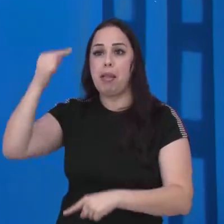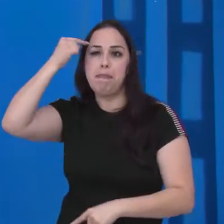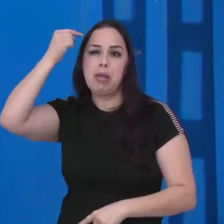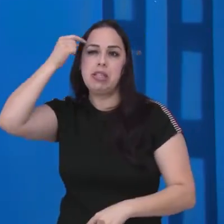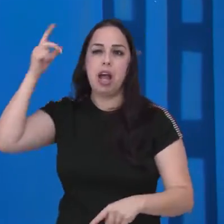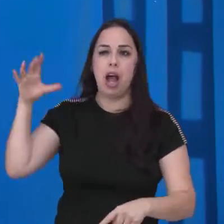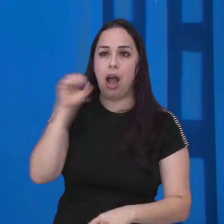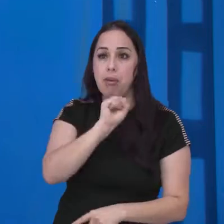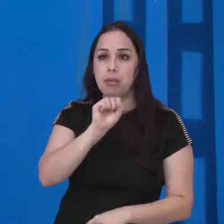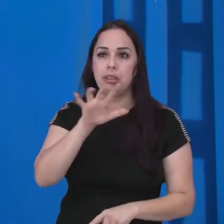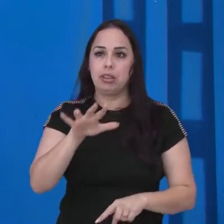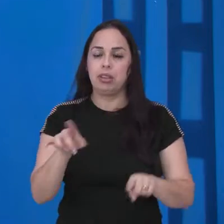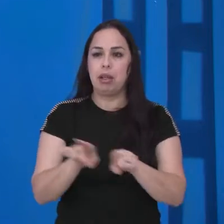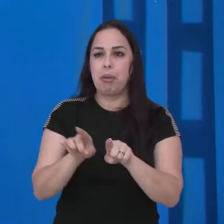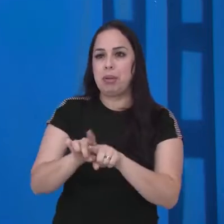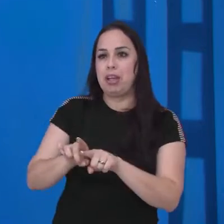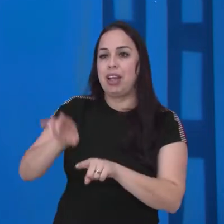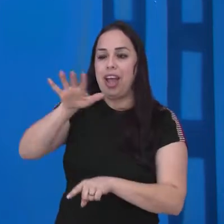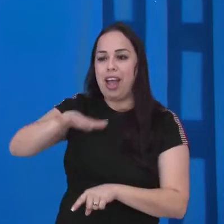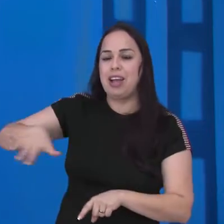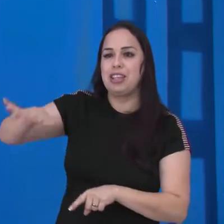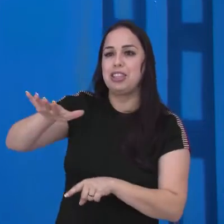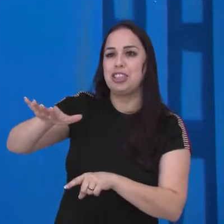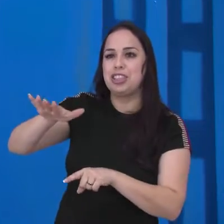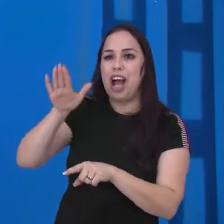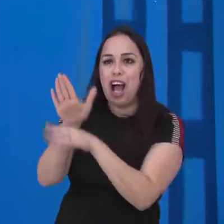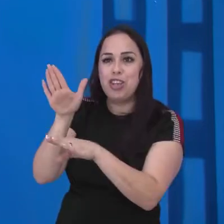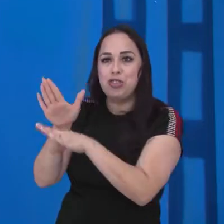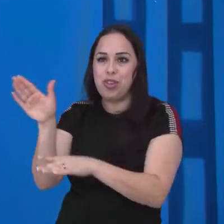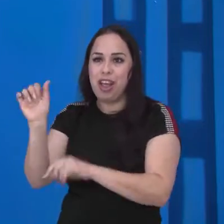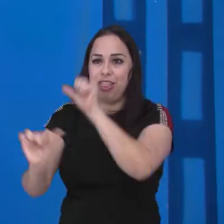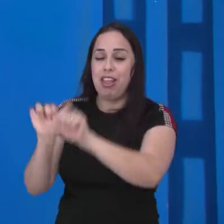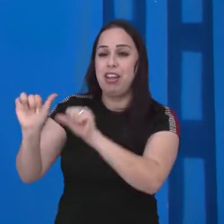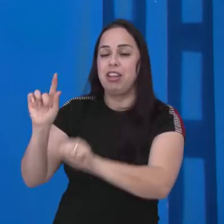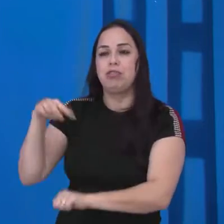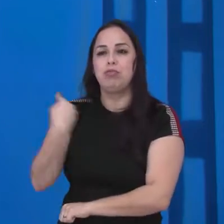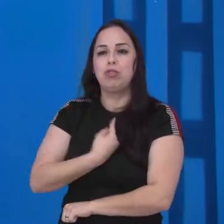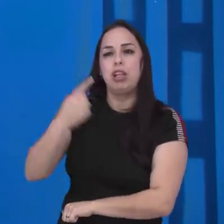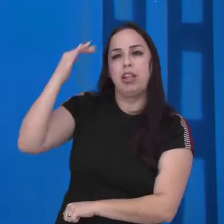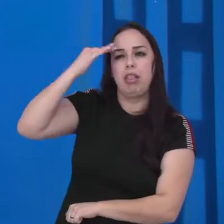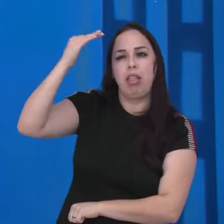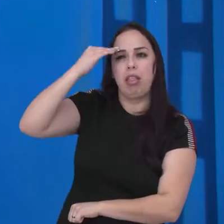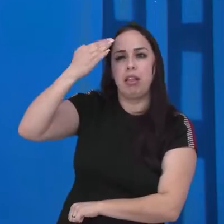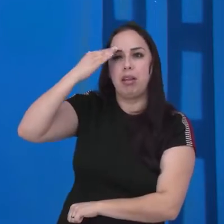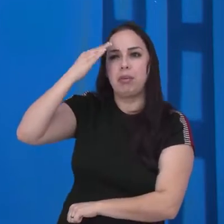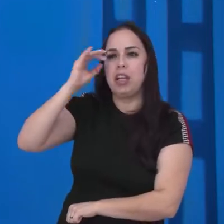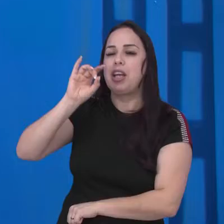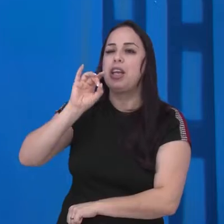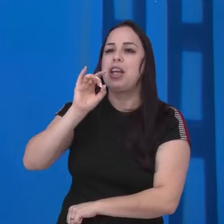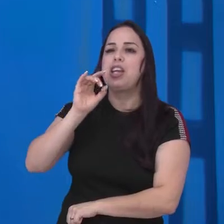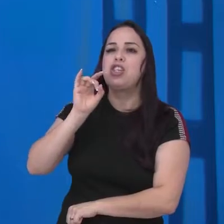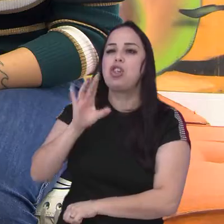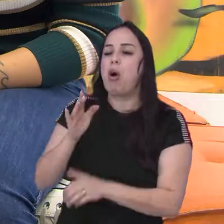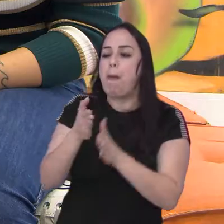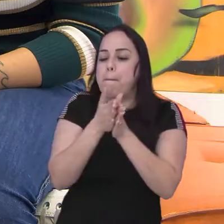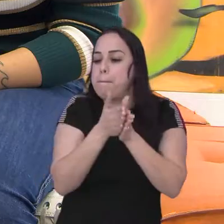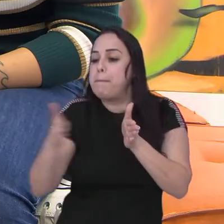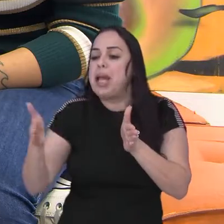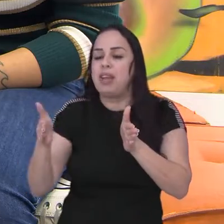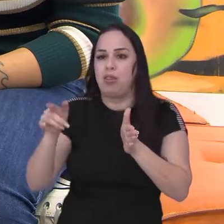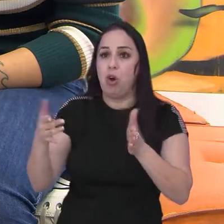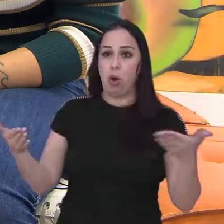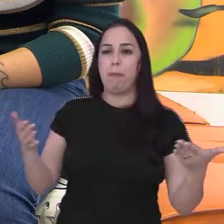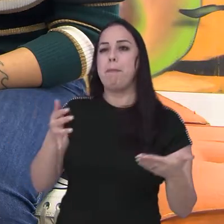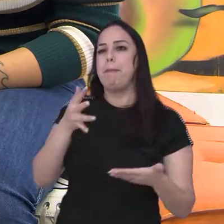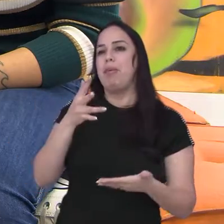de usar o hip hop ou a cultura urbana como ferramenta de transformação é que a gente entende que a gente é só uma passagem. Pode ser que